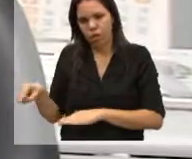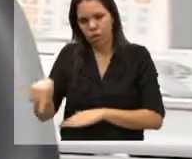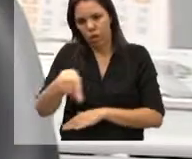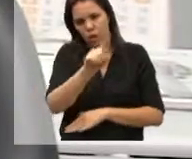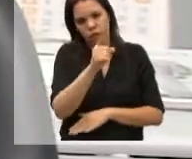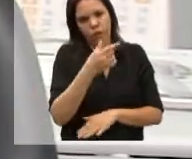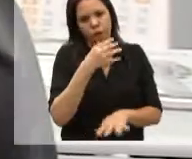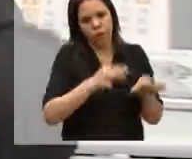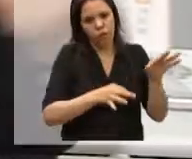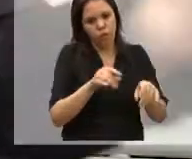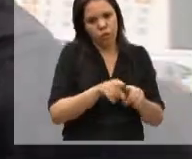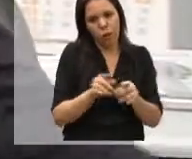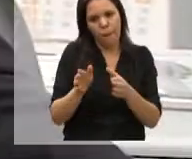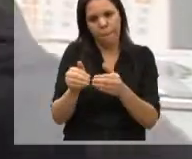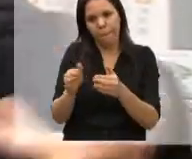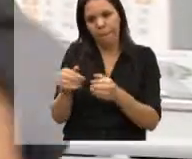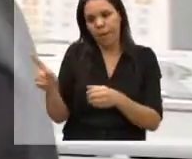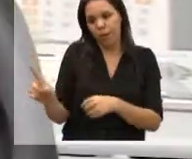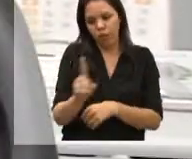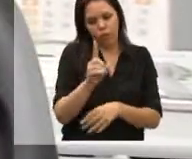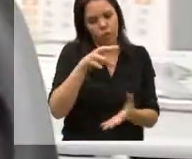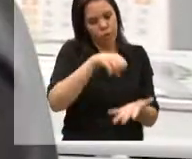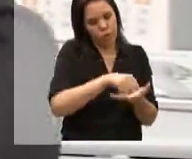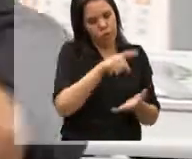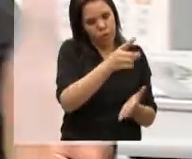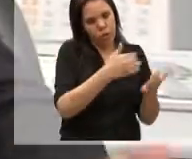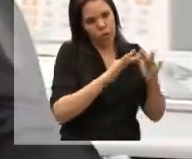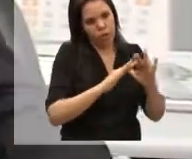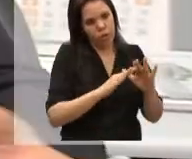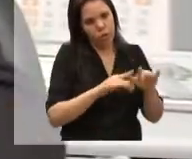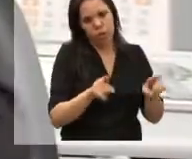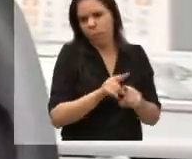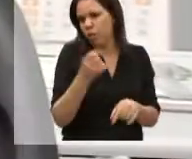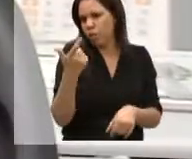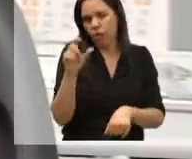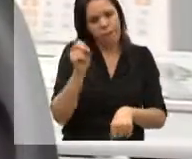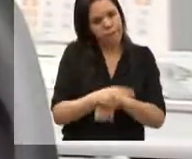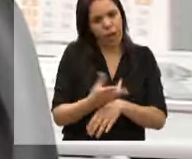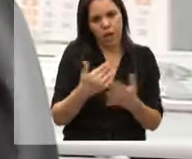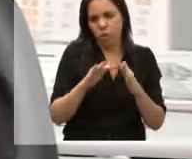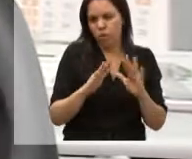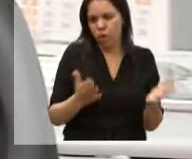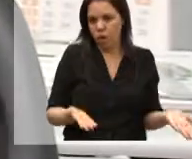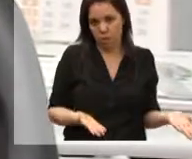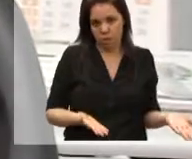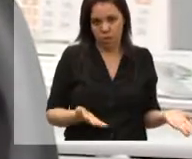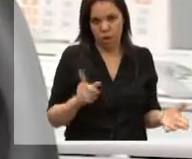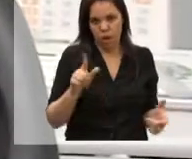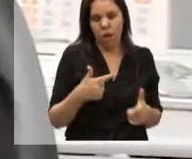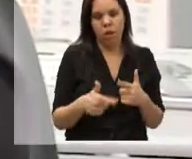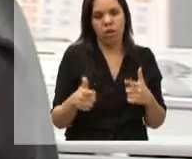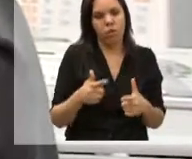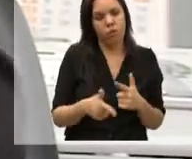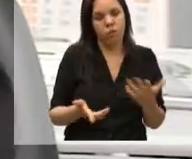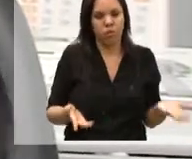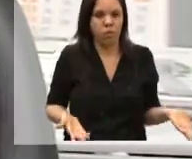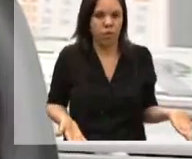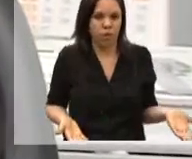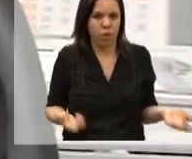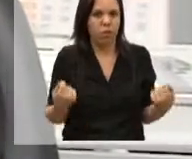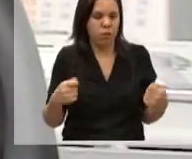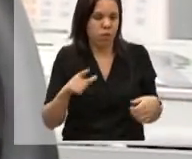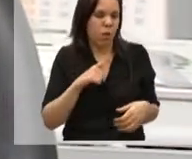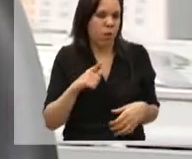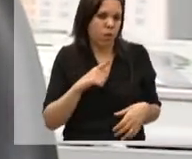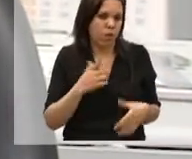até o judiciário, ele pede para que aquela criança seja colocada na escola e às vezes também não tem vaga na escola. Quer dizer, então é um problema, como disse, que tem que